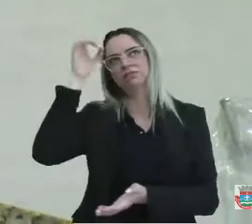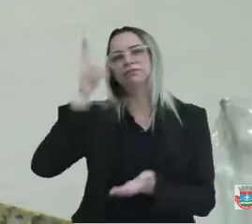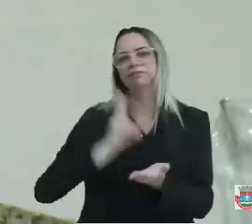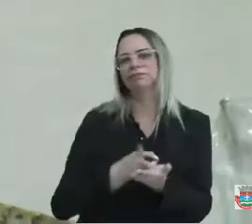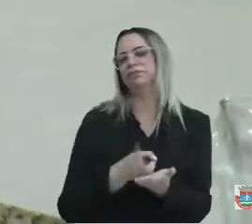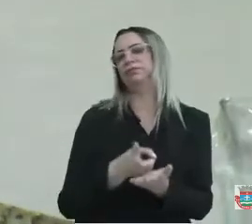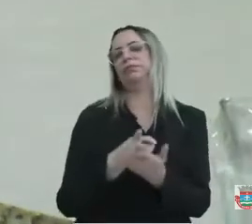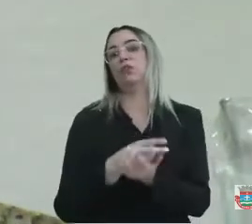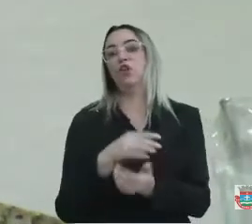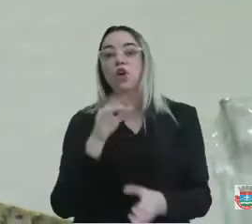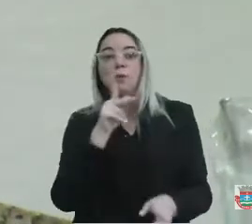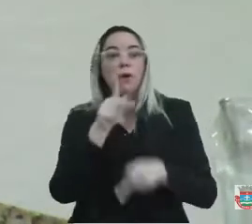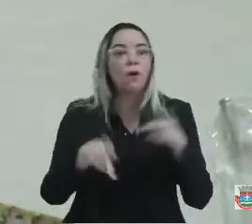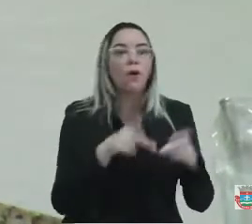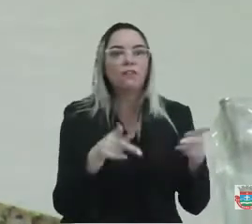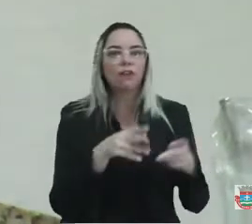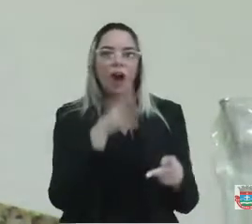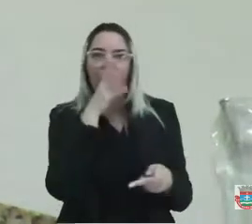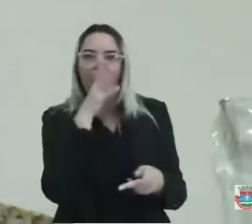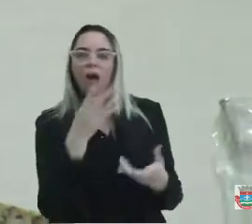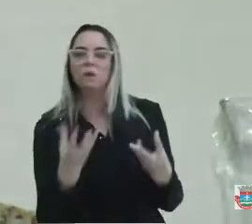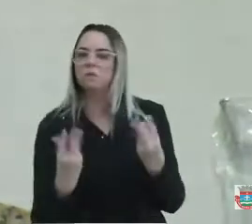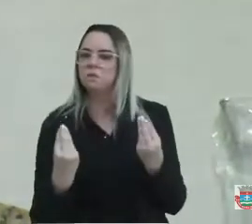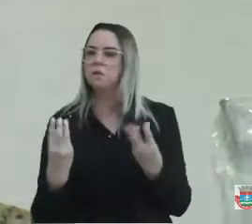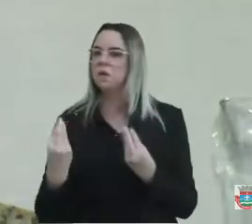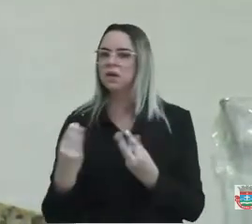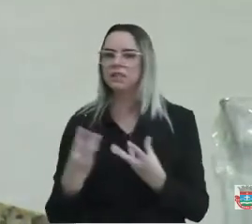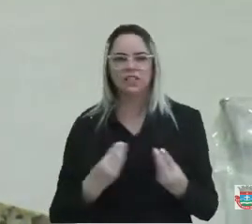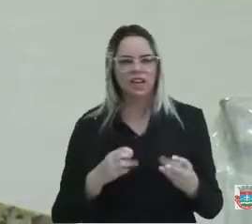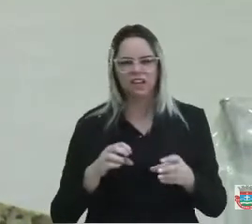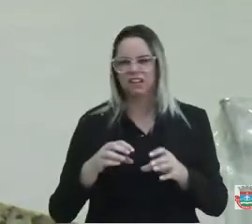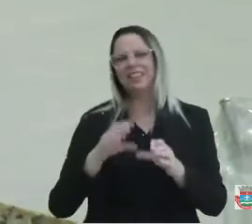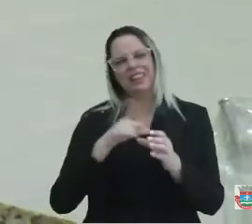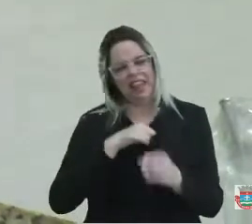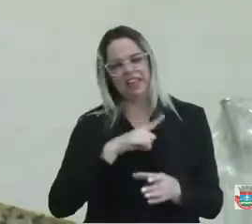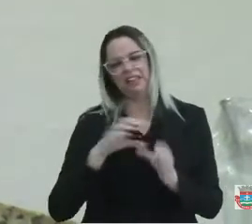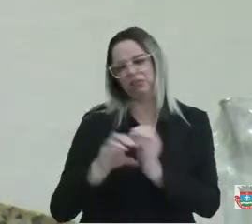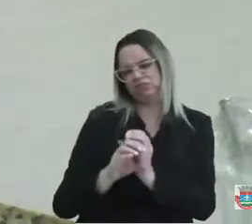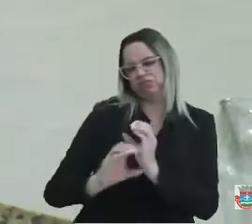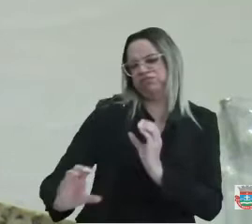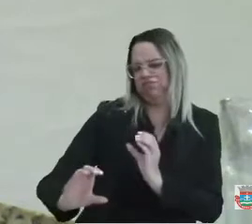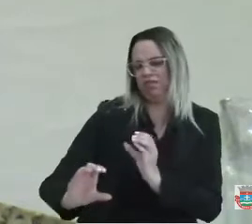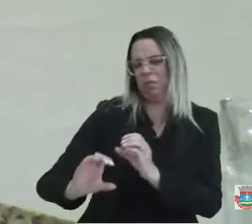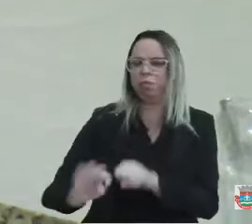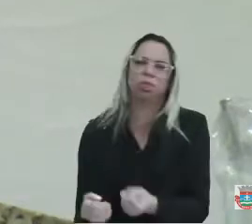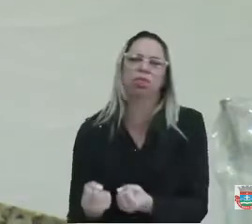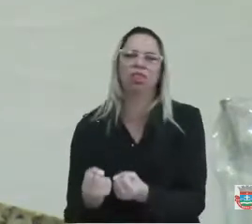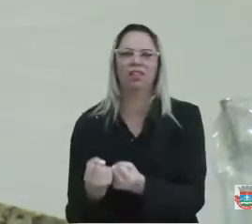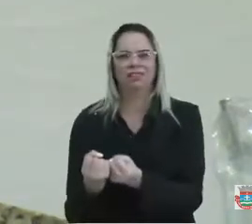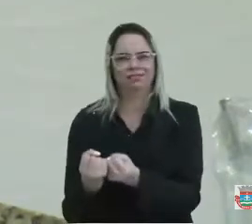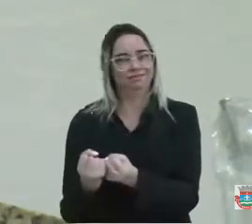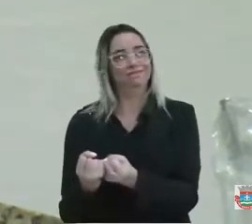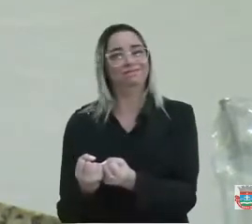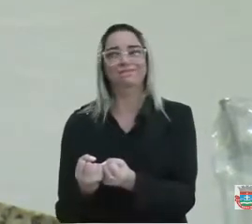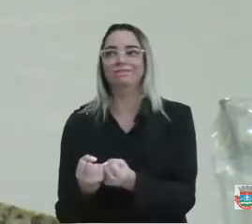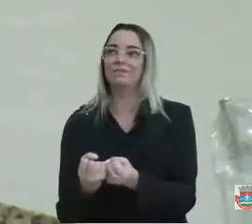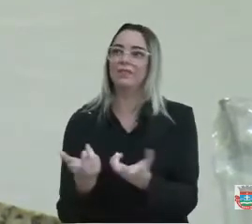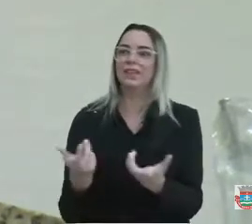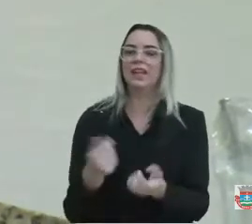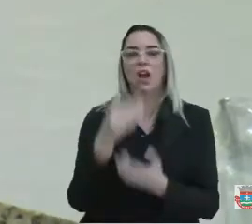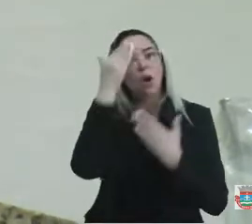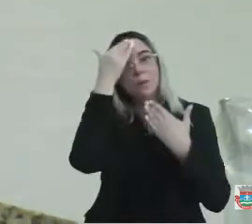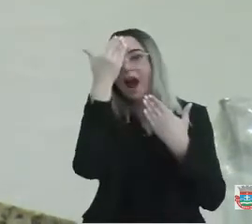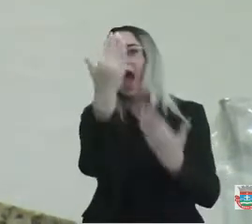mas a população está entendendo, muito cano de água quebrado, e todos os dias, quando André chega no bairro, me liga, quero